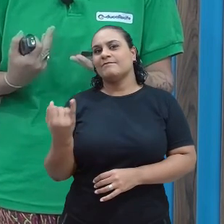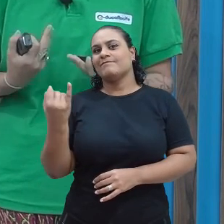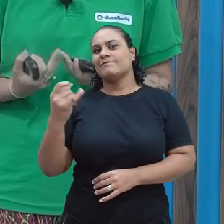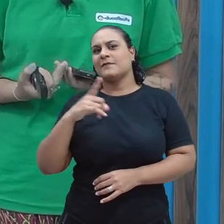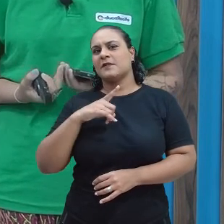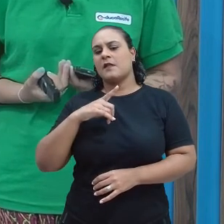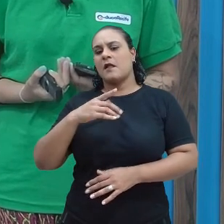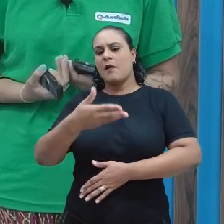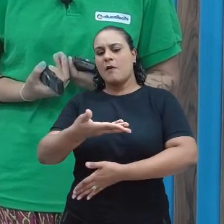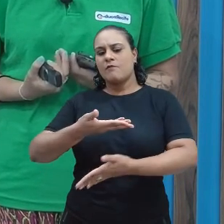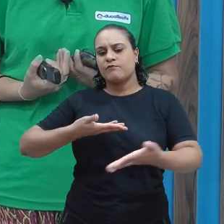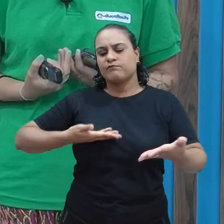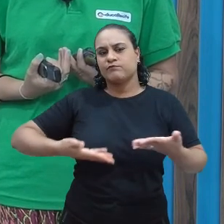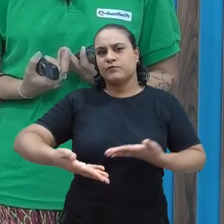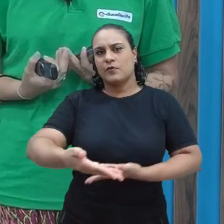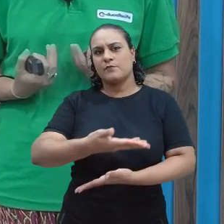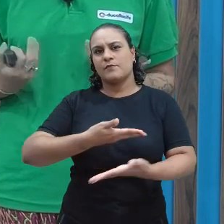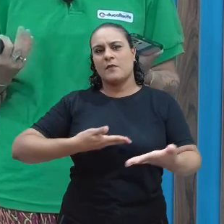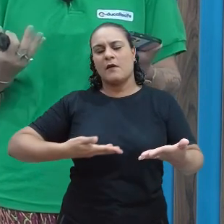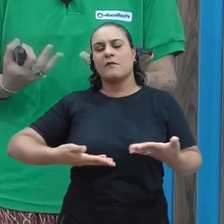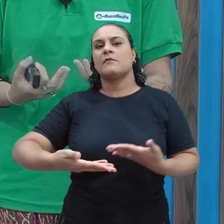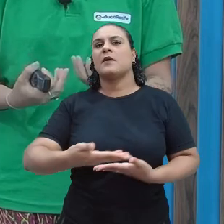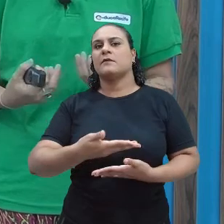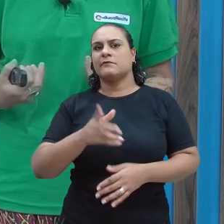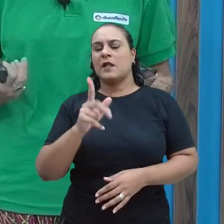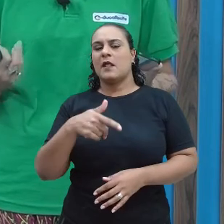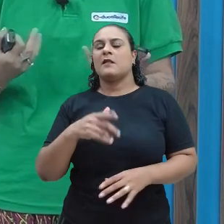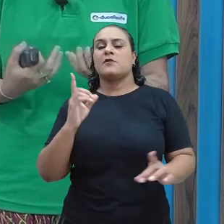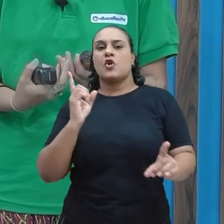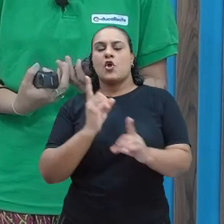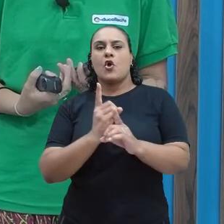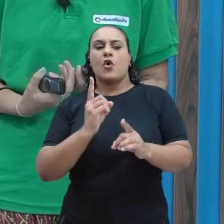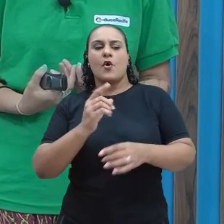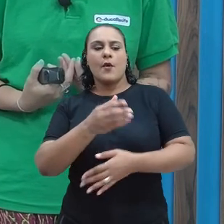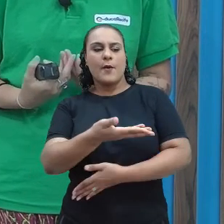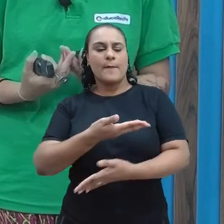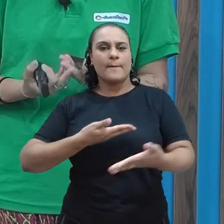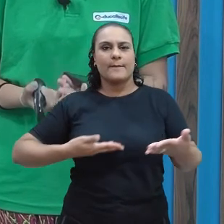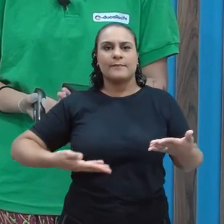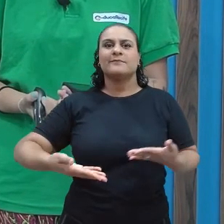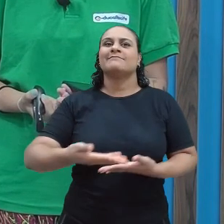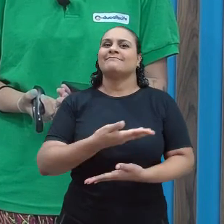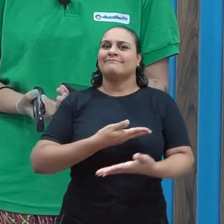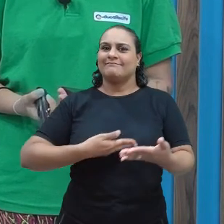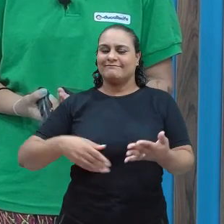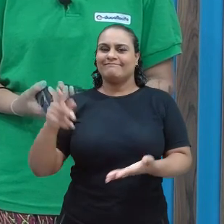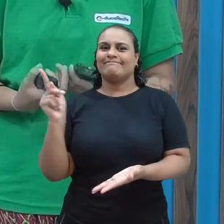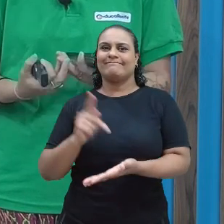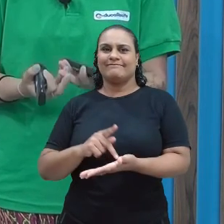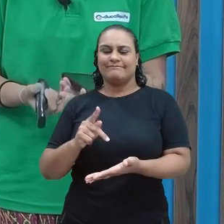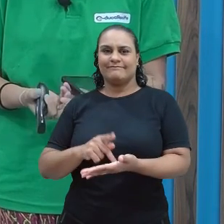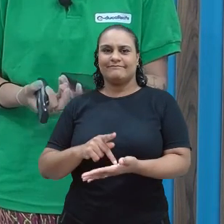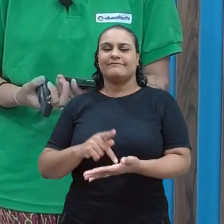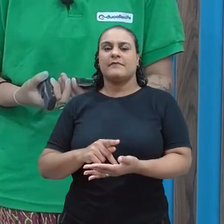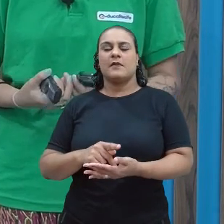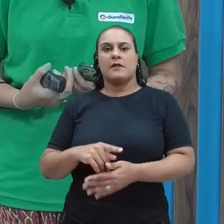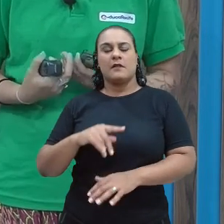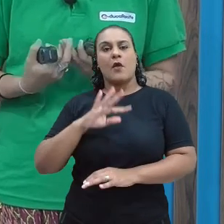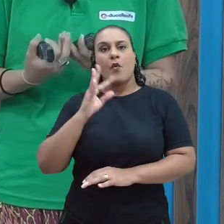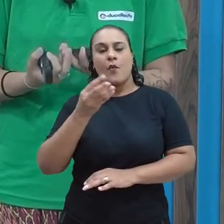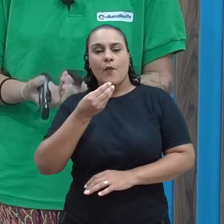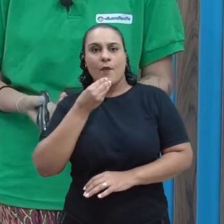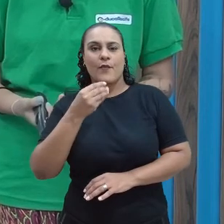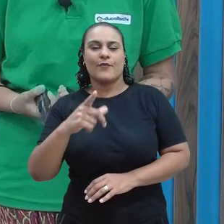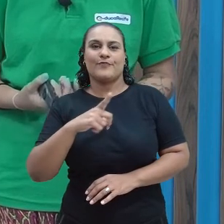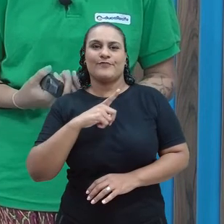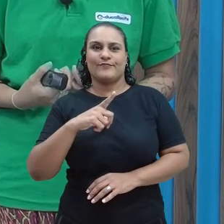essa troca de ideias, porque é nesse encontro, nessa troca aí que a gente realmente conhece, né? Que